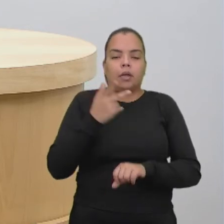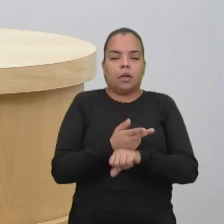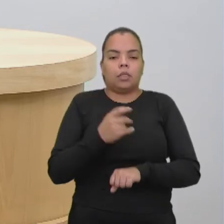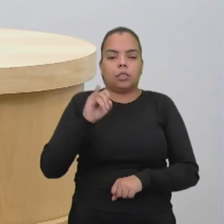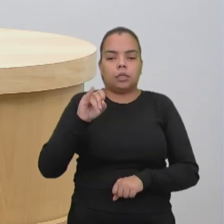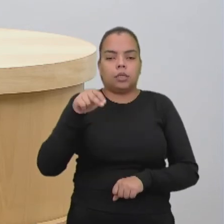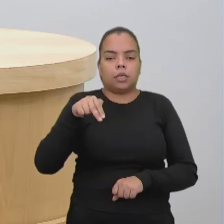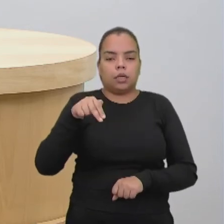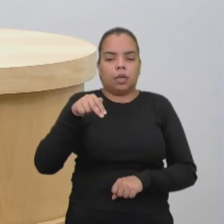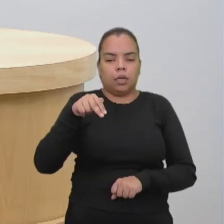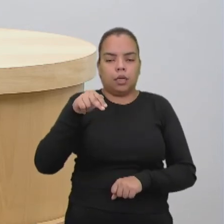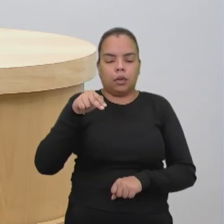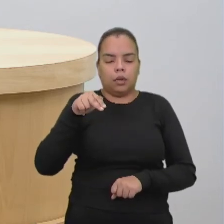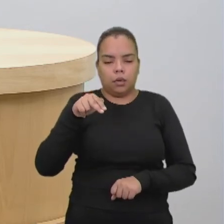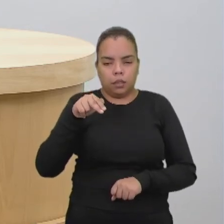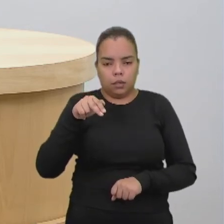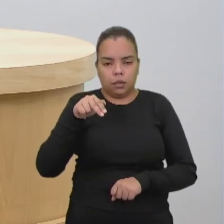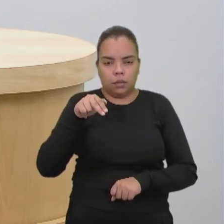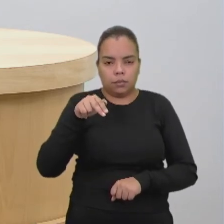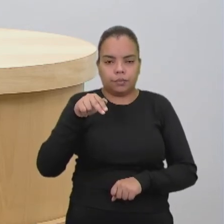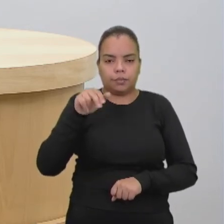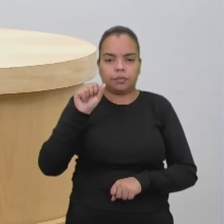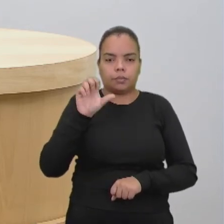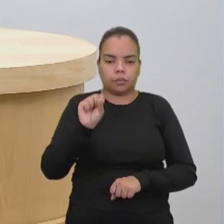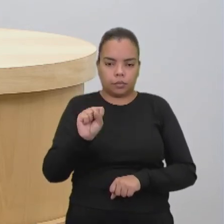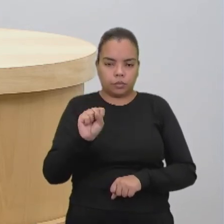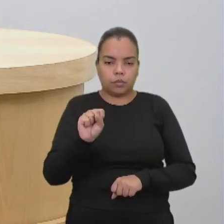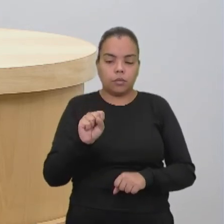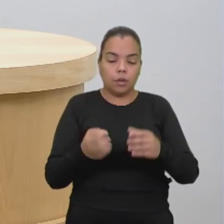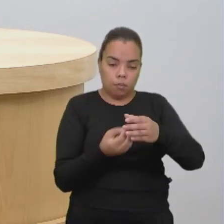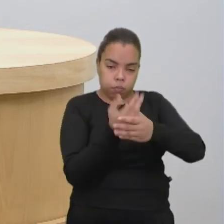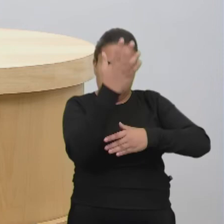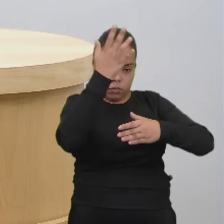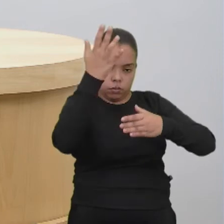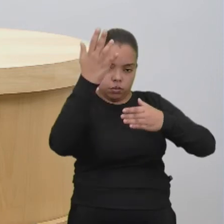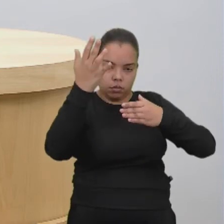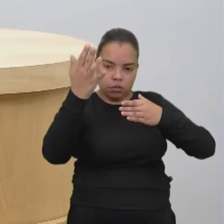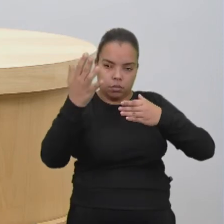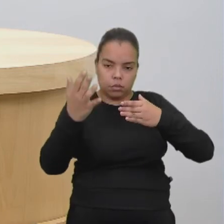rochas plutônicas como as rochas vulcânicas, né, extrusiva e